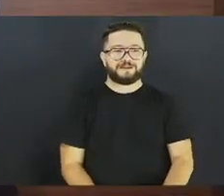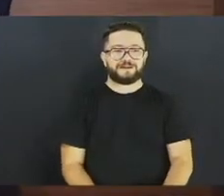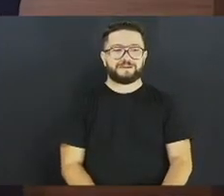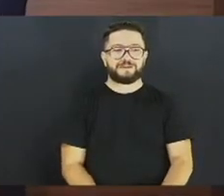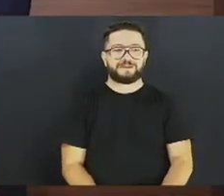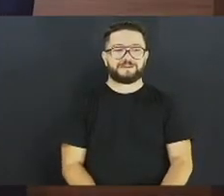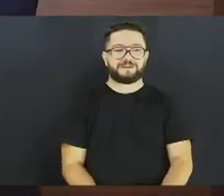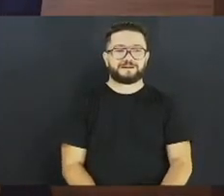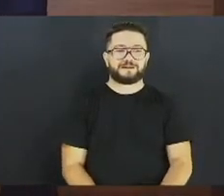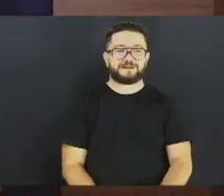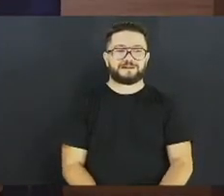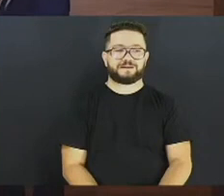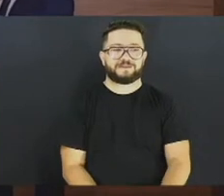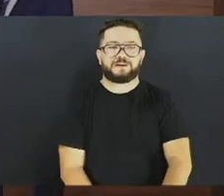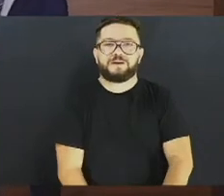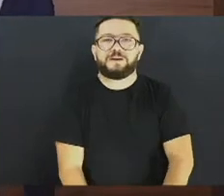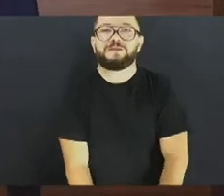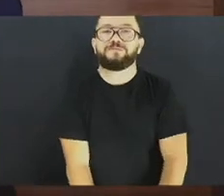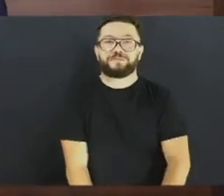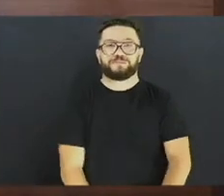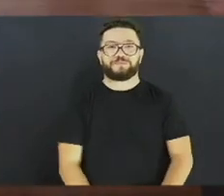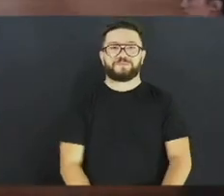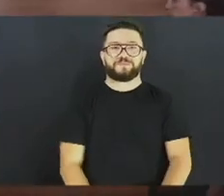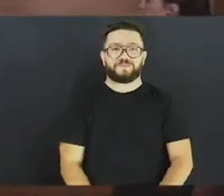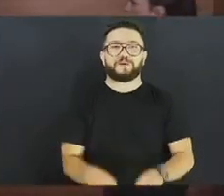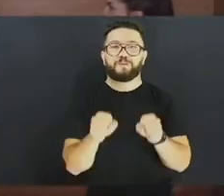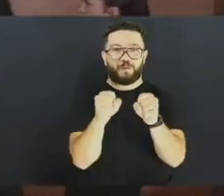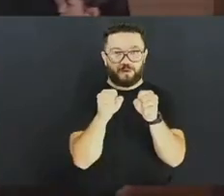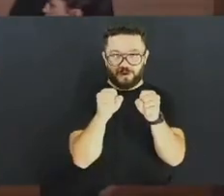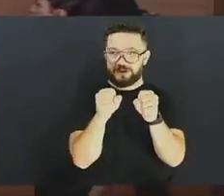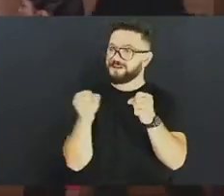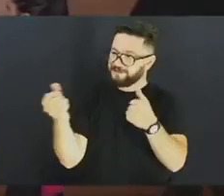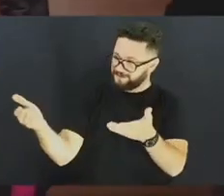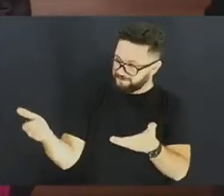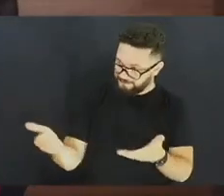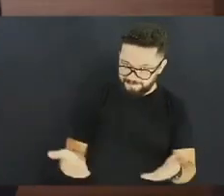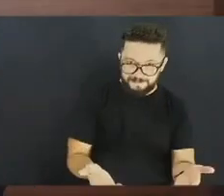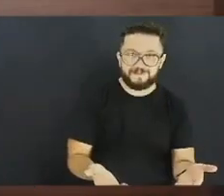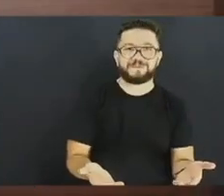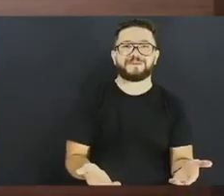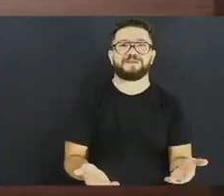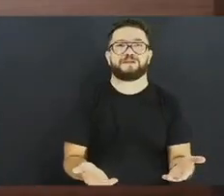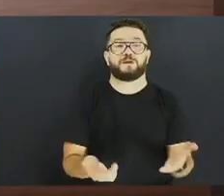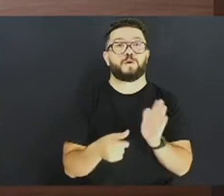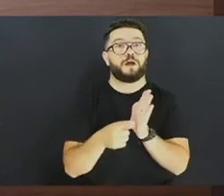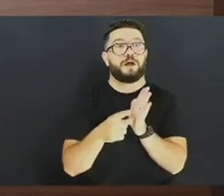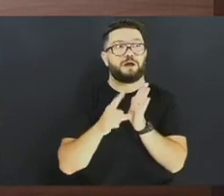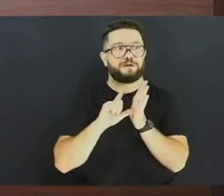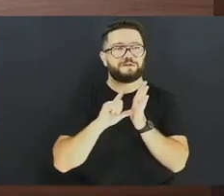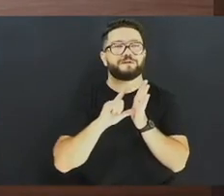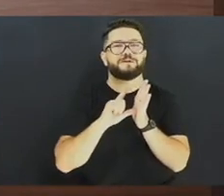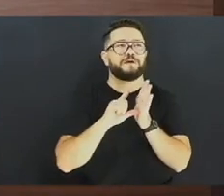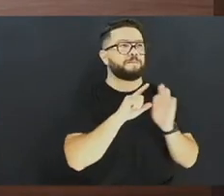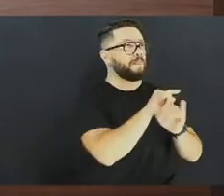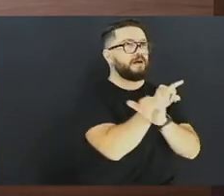Obrigado, vereador Hernani. Convidamos o Flávio Zanetti para subir à tribuna. E apenas antes de iniciar a sua fala, dizer que